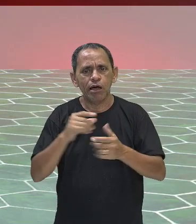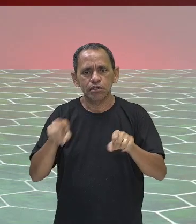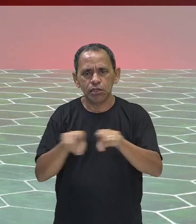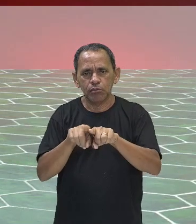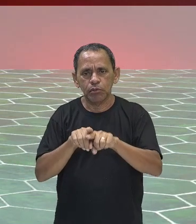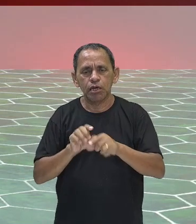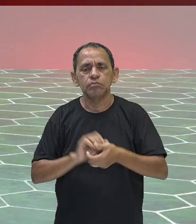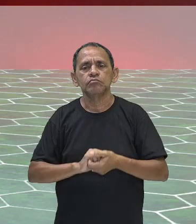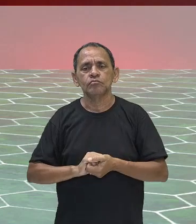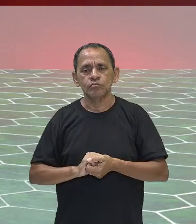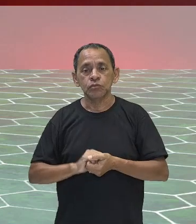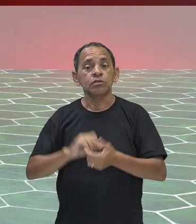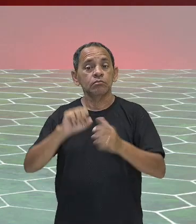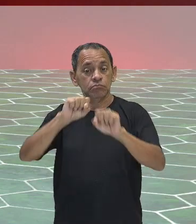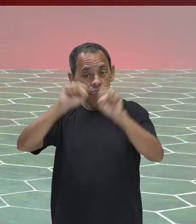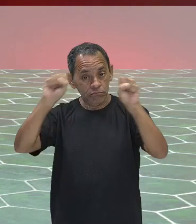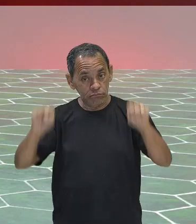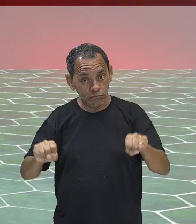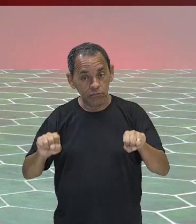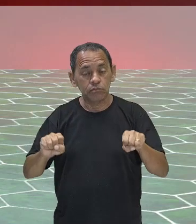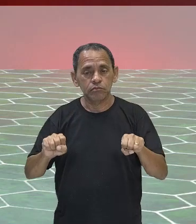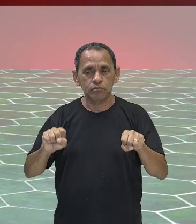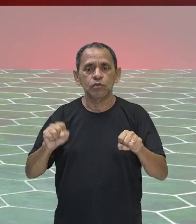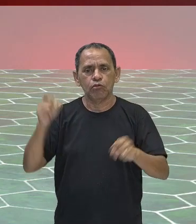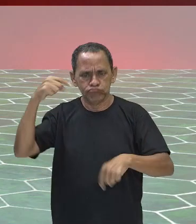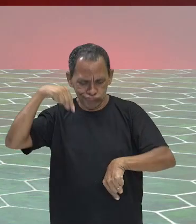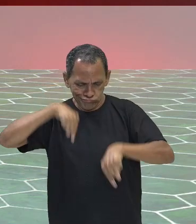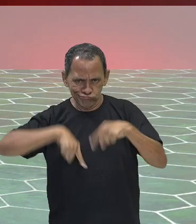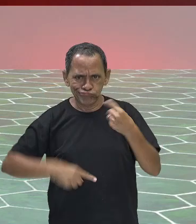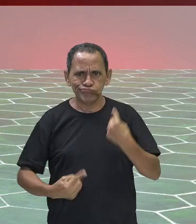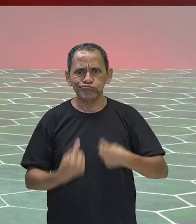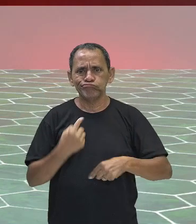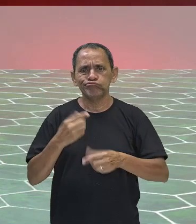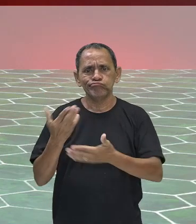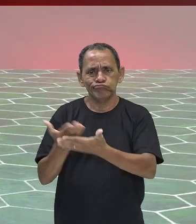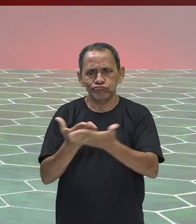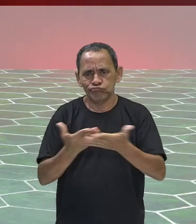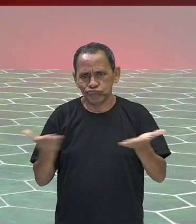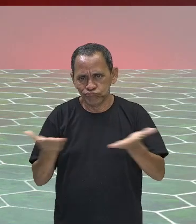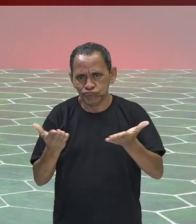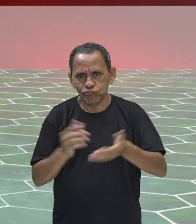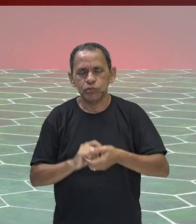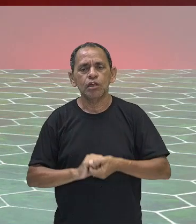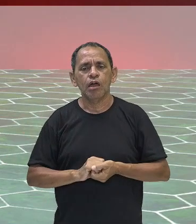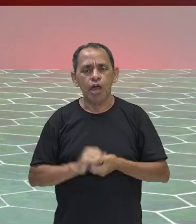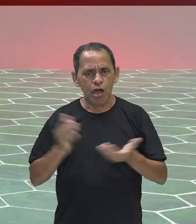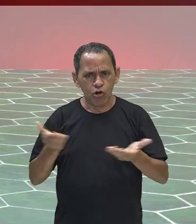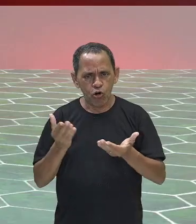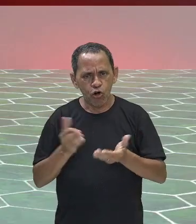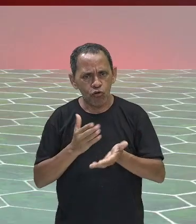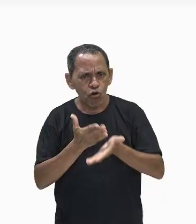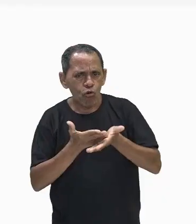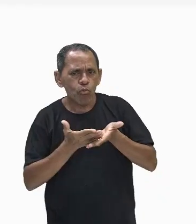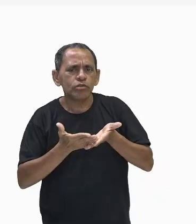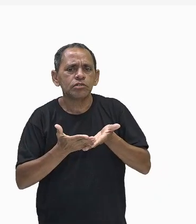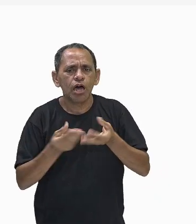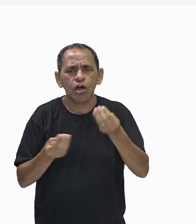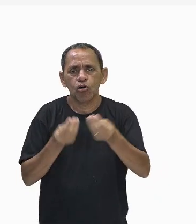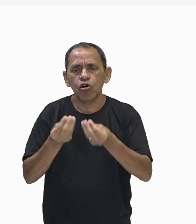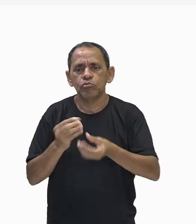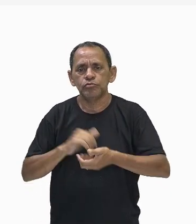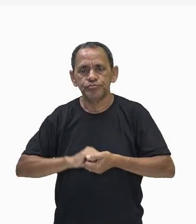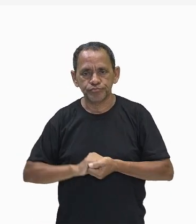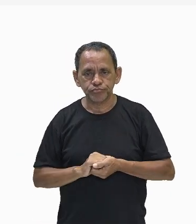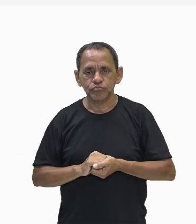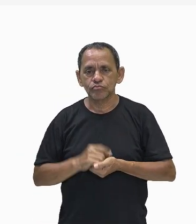sistema circulatório na nossa aula. Então vamos ver aí, vamos fazer essa viagem pelo sistema circulatório.